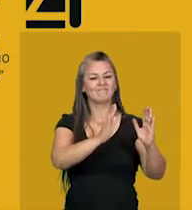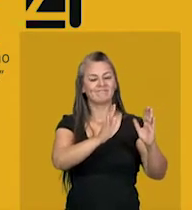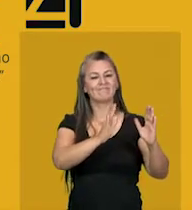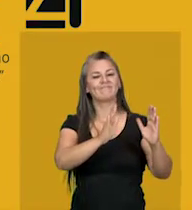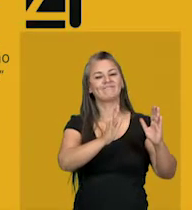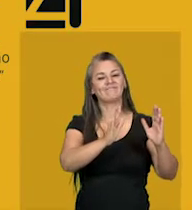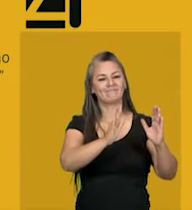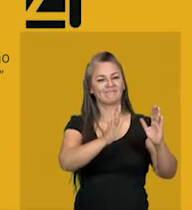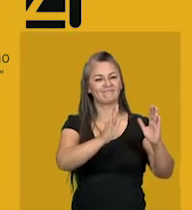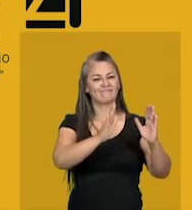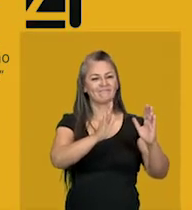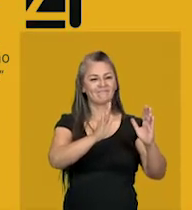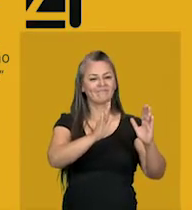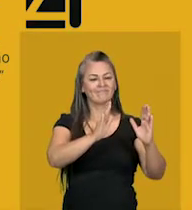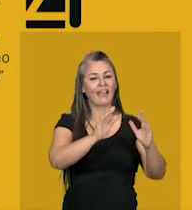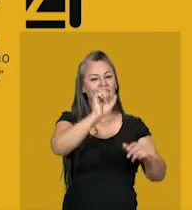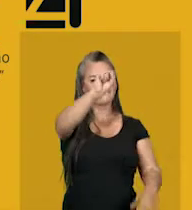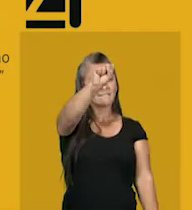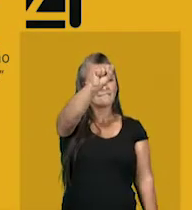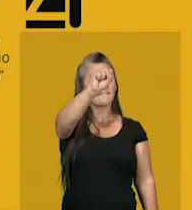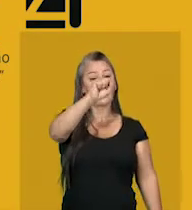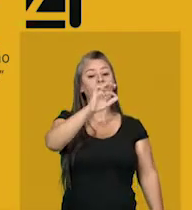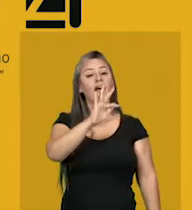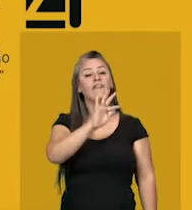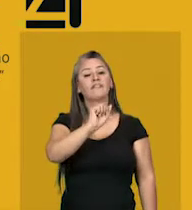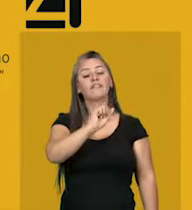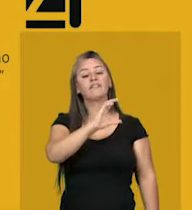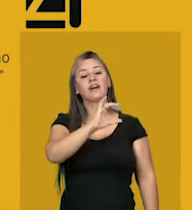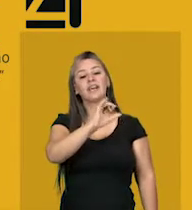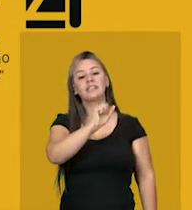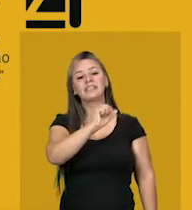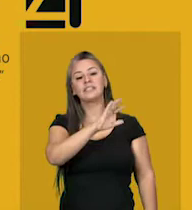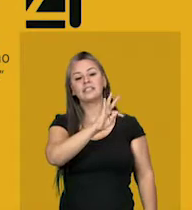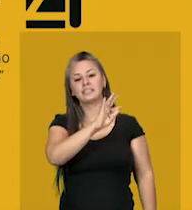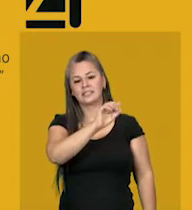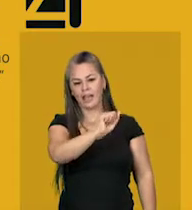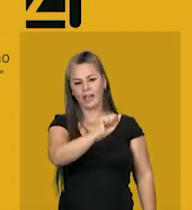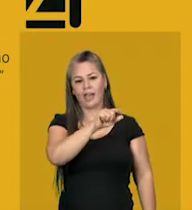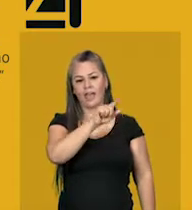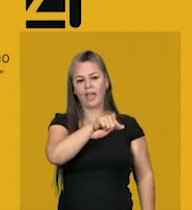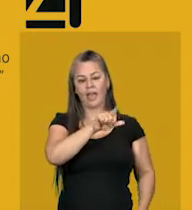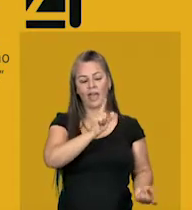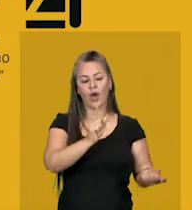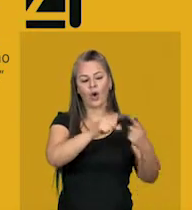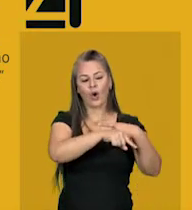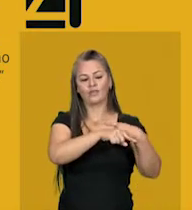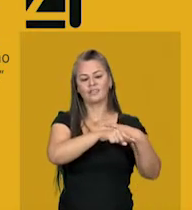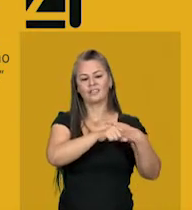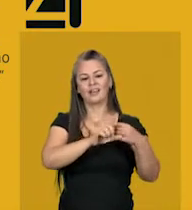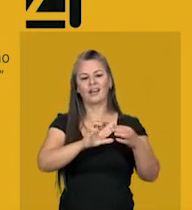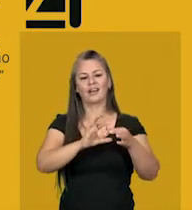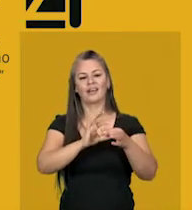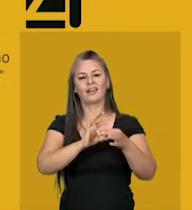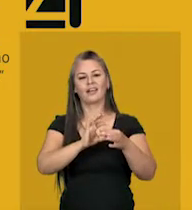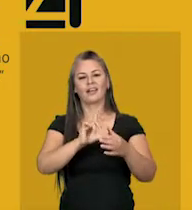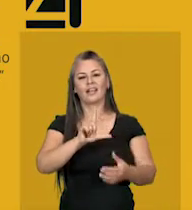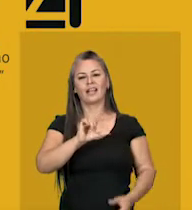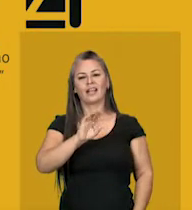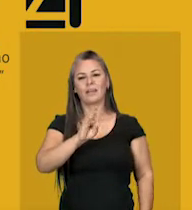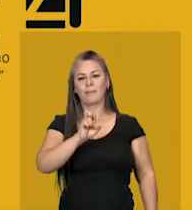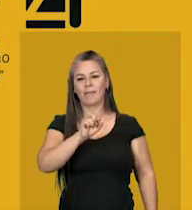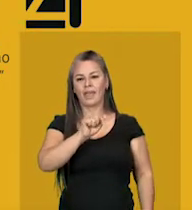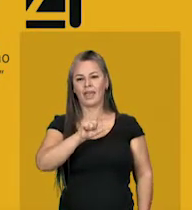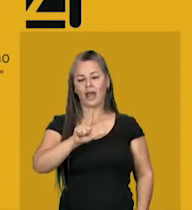Mussolini, né? Então, o Estado nazifascista ele surge de movimentos que são contra o Estado liberal e contra o Estado